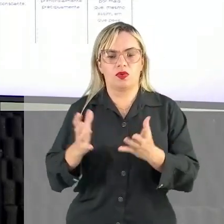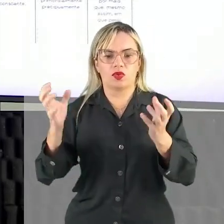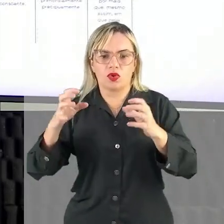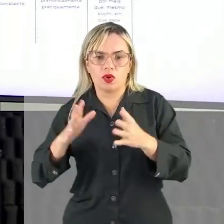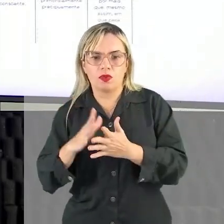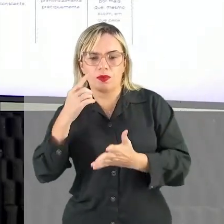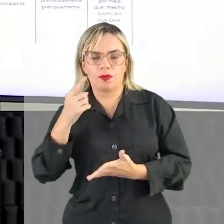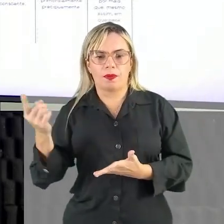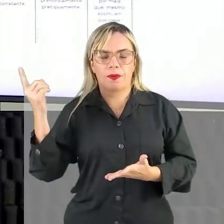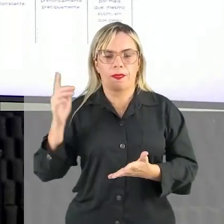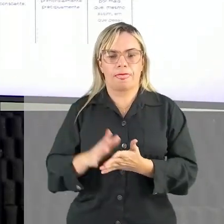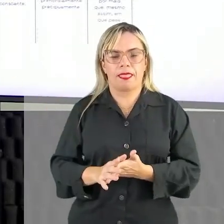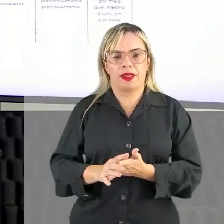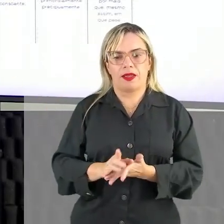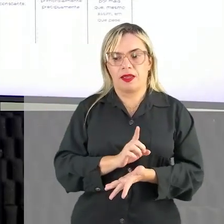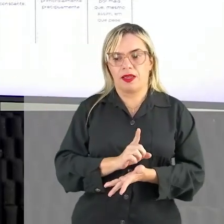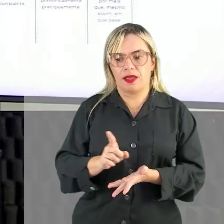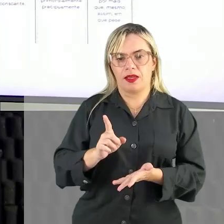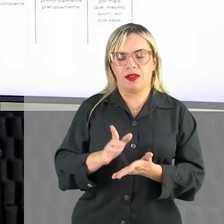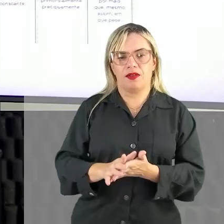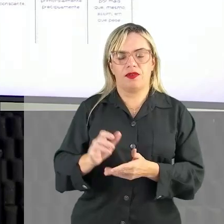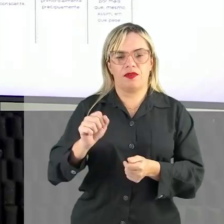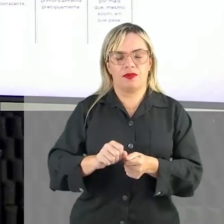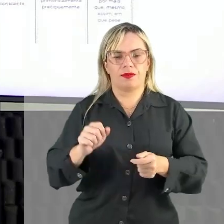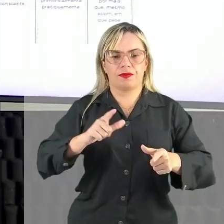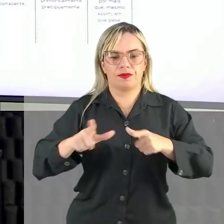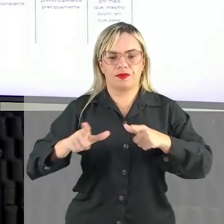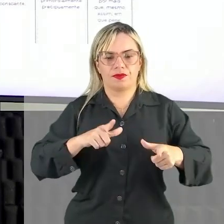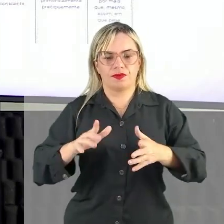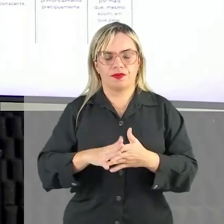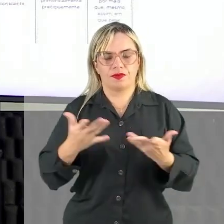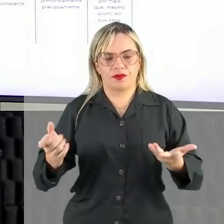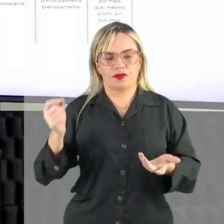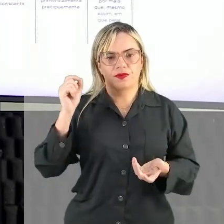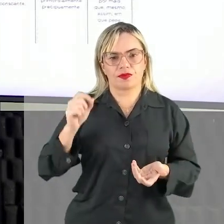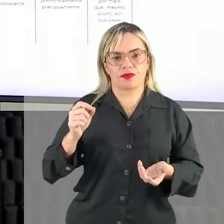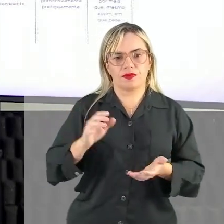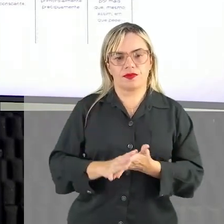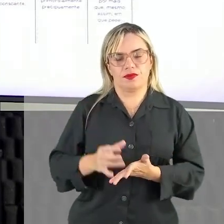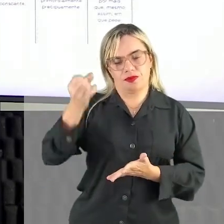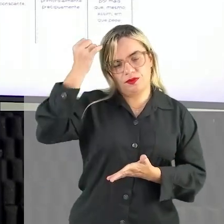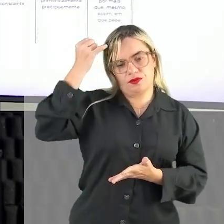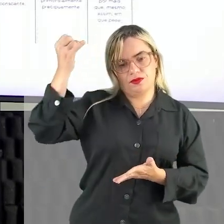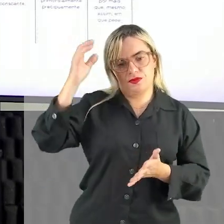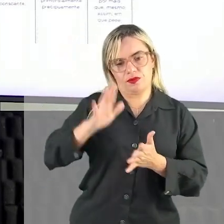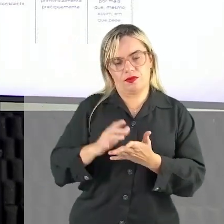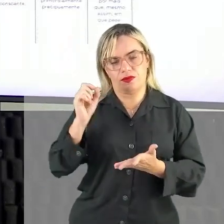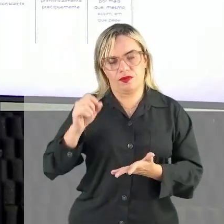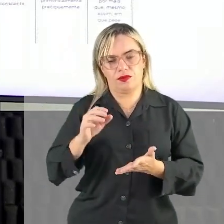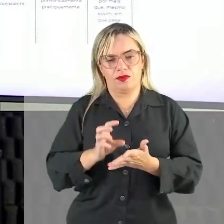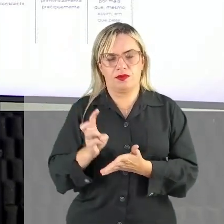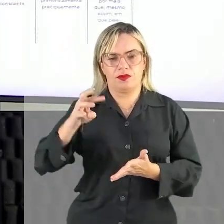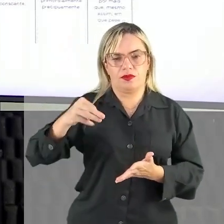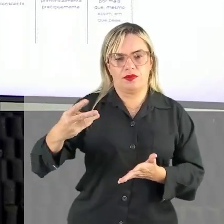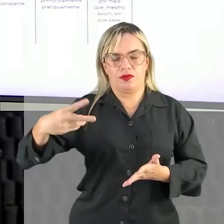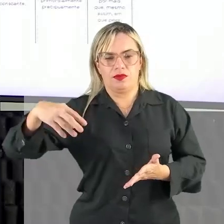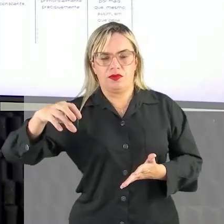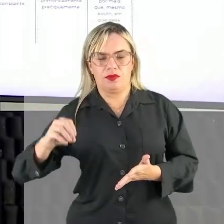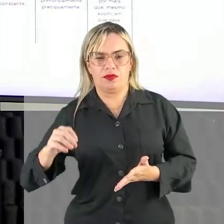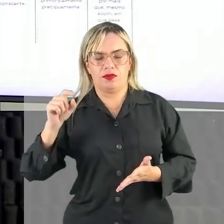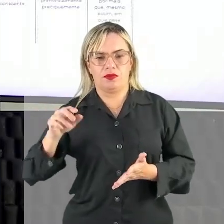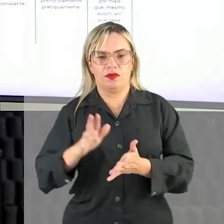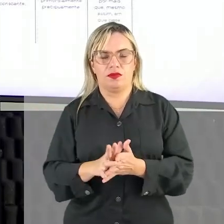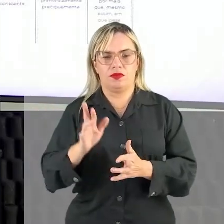mesmo fez o trabalho tá certo ou ainda mesmo o ideal Mas mesmo para fazer a